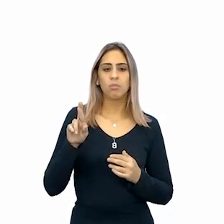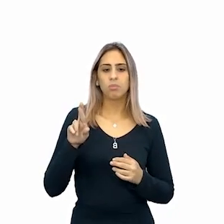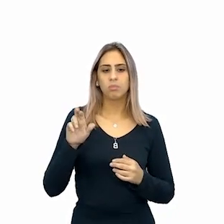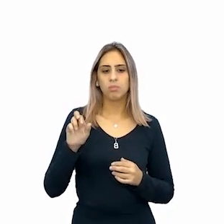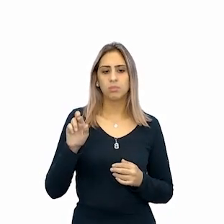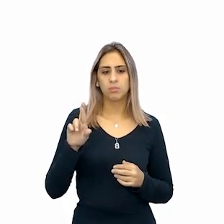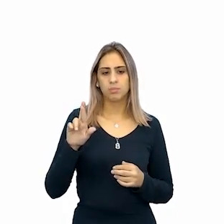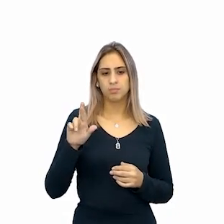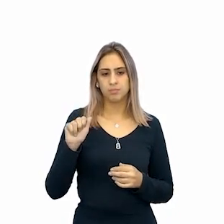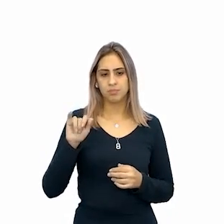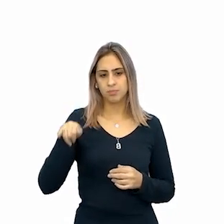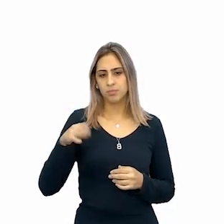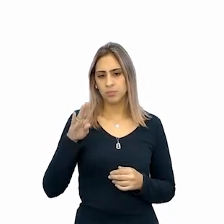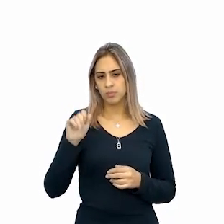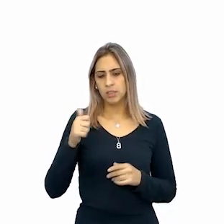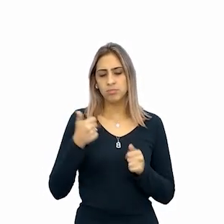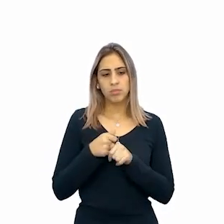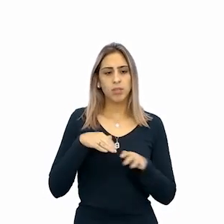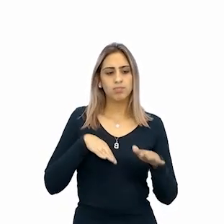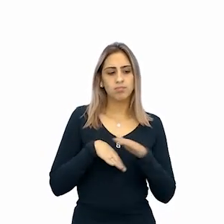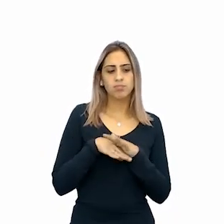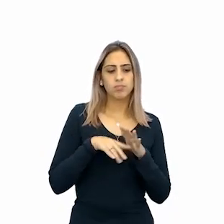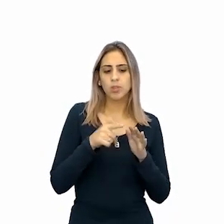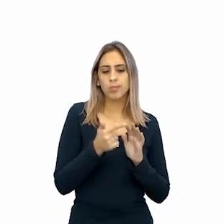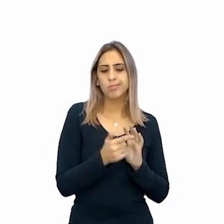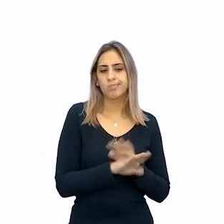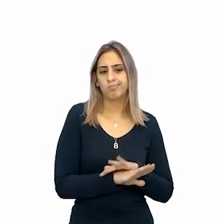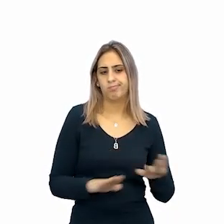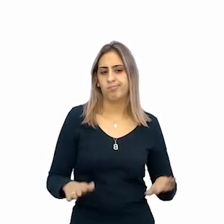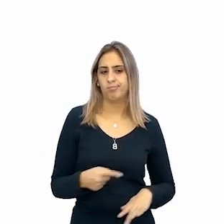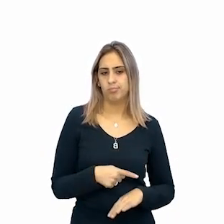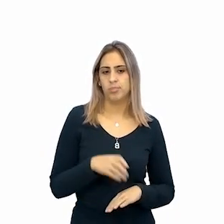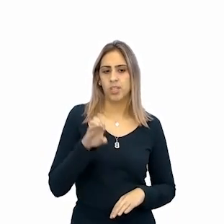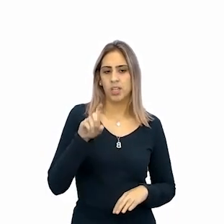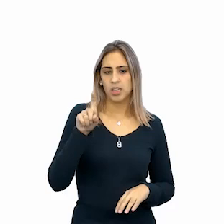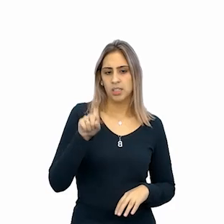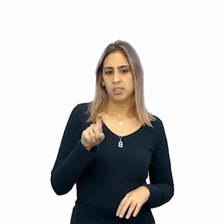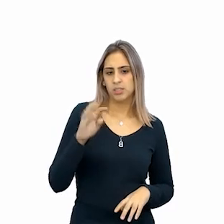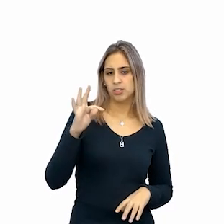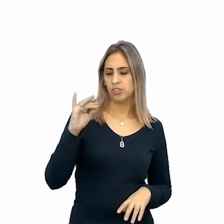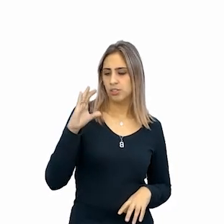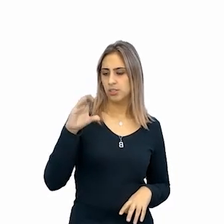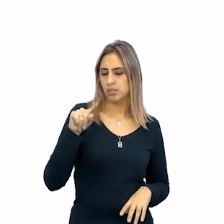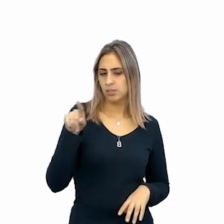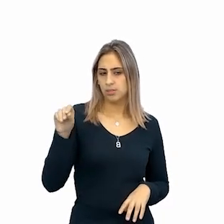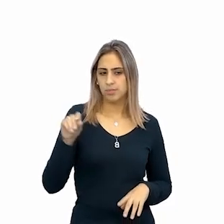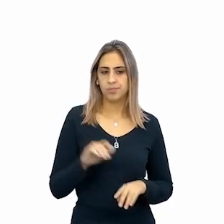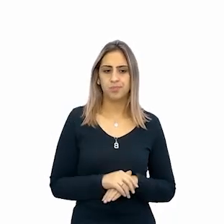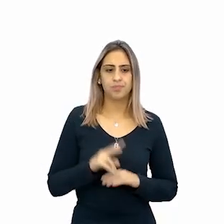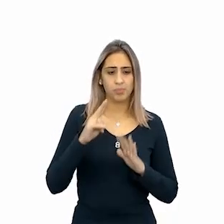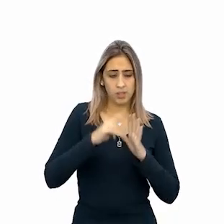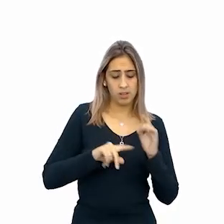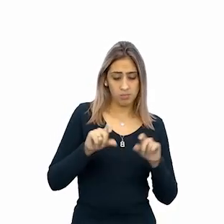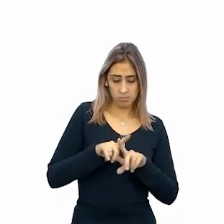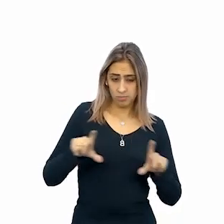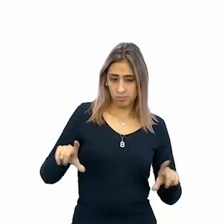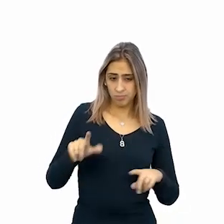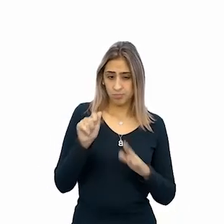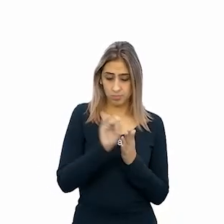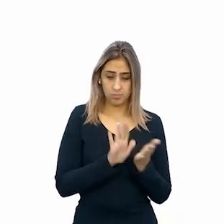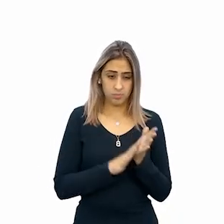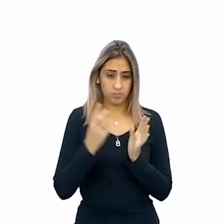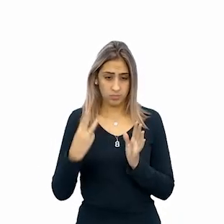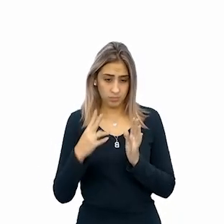Ararajuba está em extinção. Na atividade 2, em duplas, ler a ficha técnica da Ararajuba. Na atividade